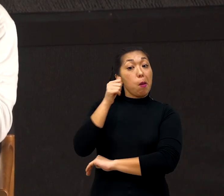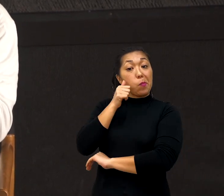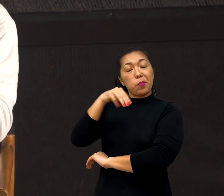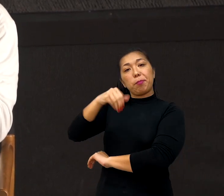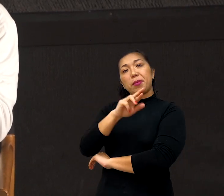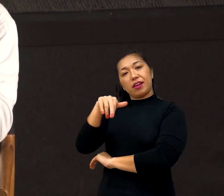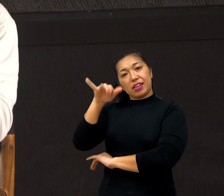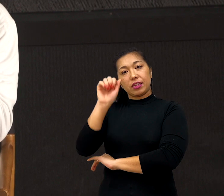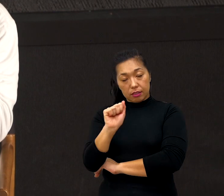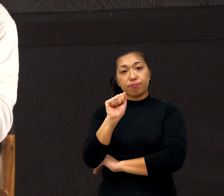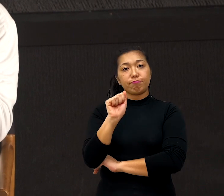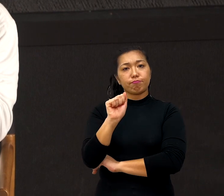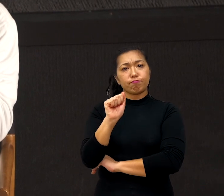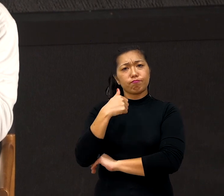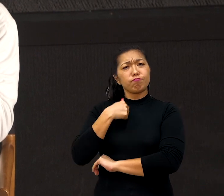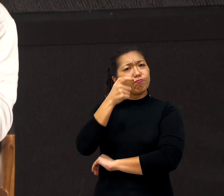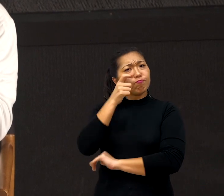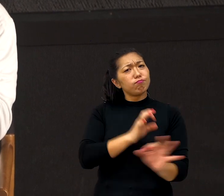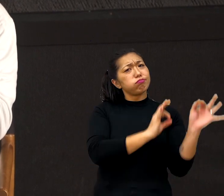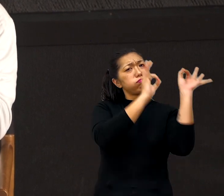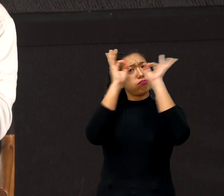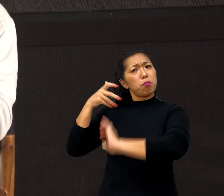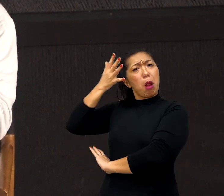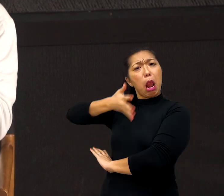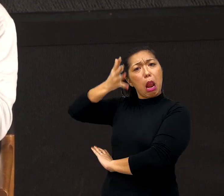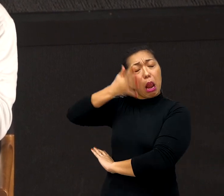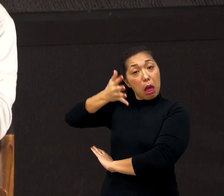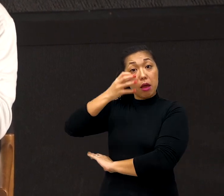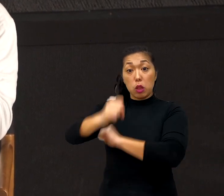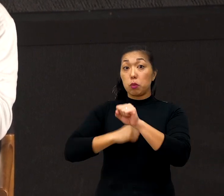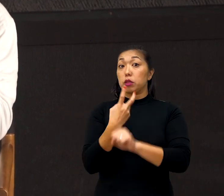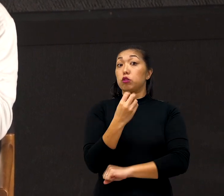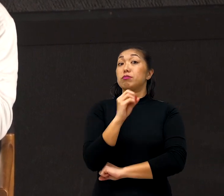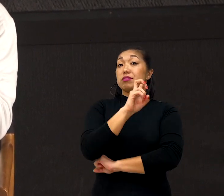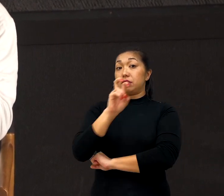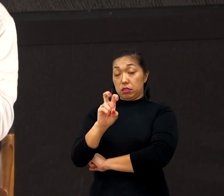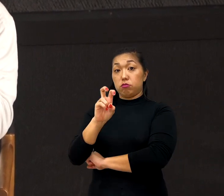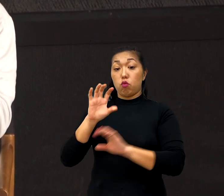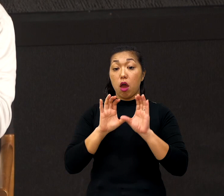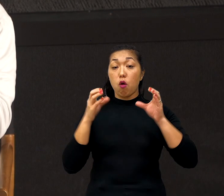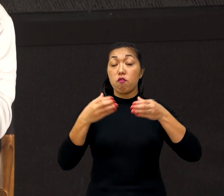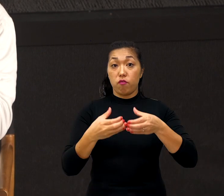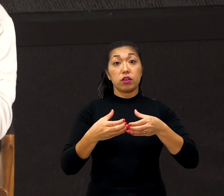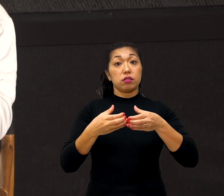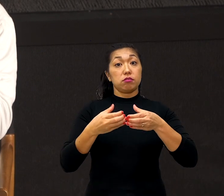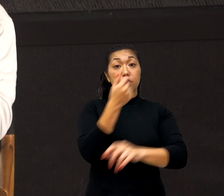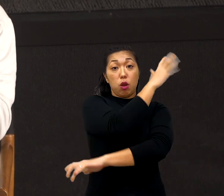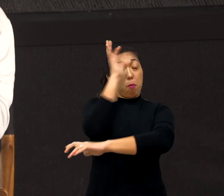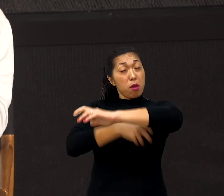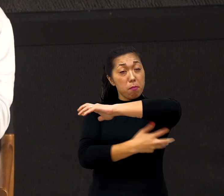Marina... Eu vi o maior discurso da Marina em 2005, na Conferência do Meio Ambiente,